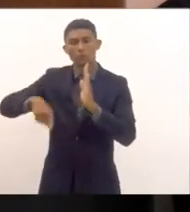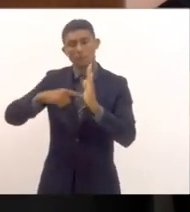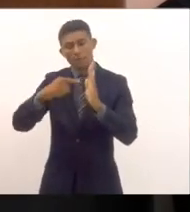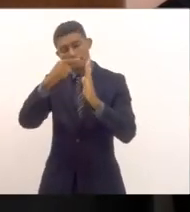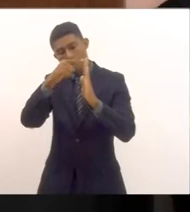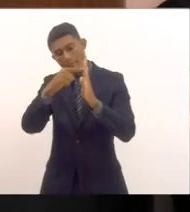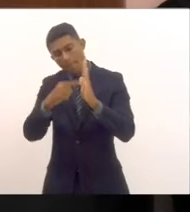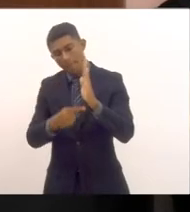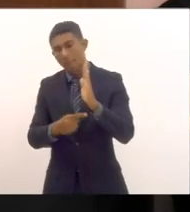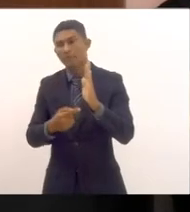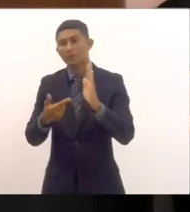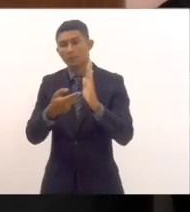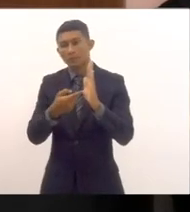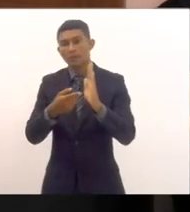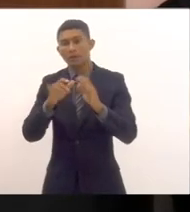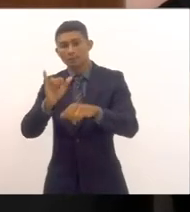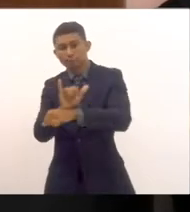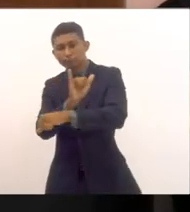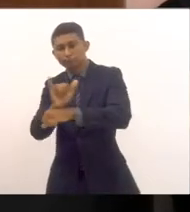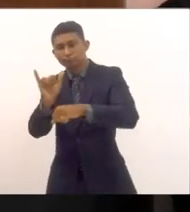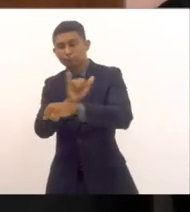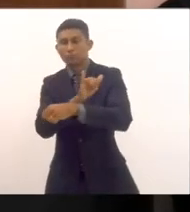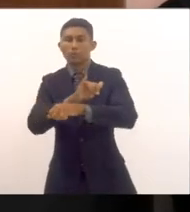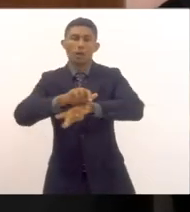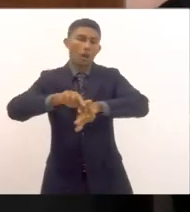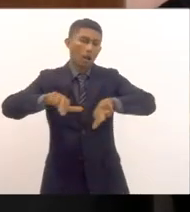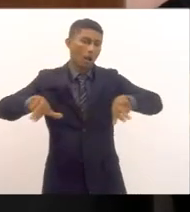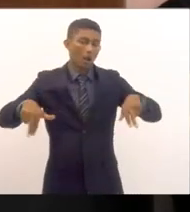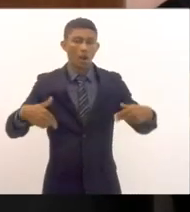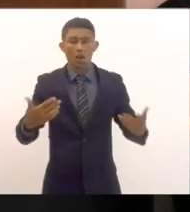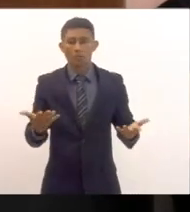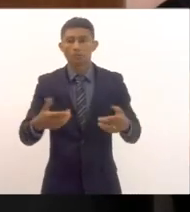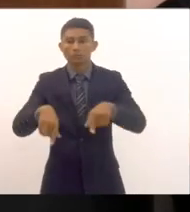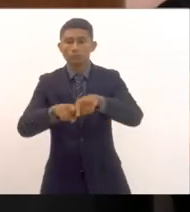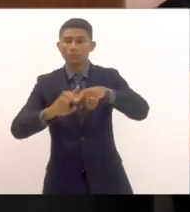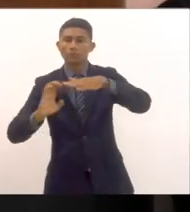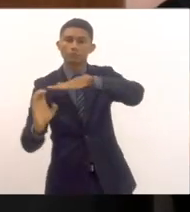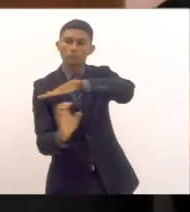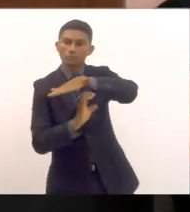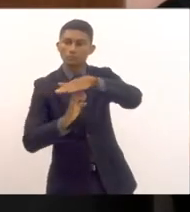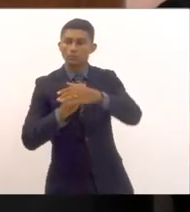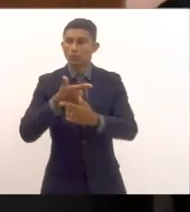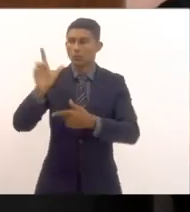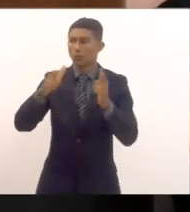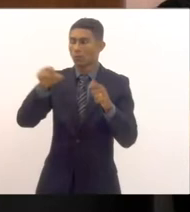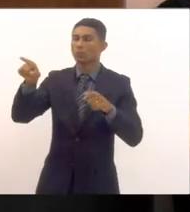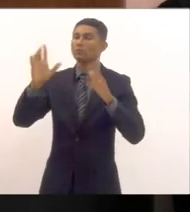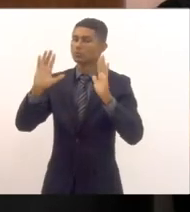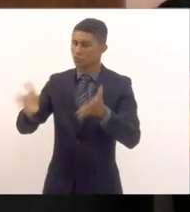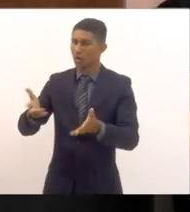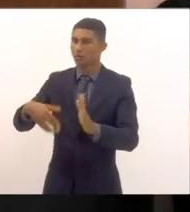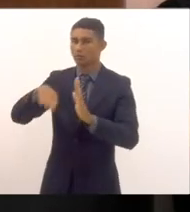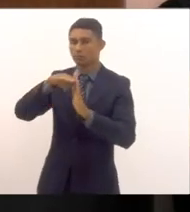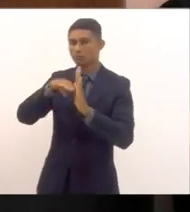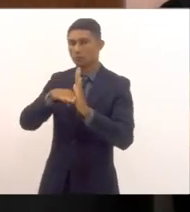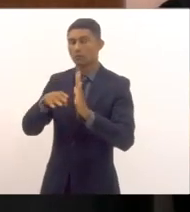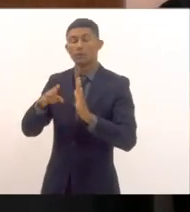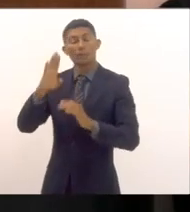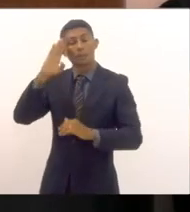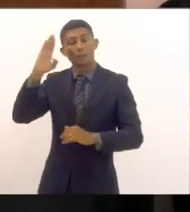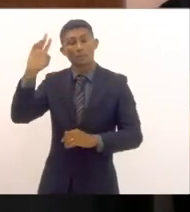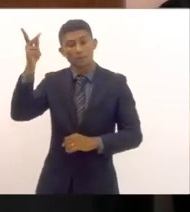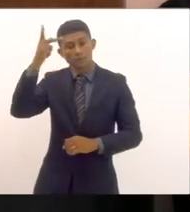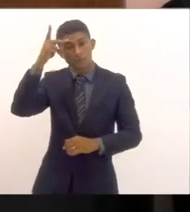o tem uma série de boas práticas que estão sendo é e comentadas por outras empresas concessionárias Especialmente na em São Paulo